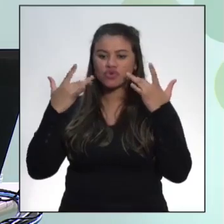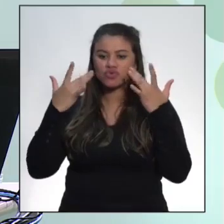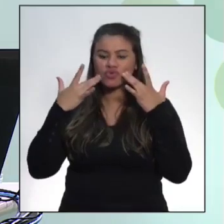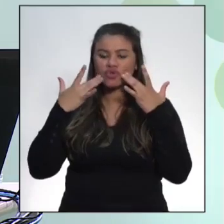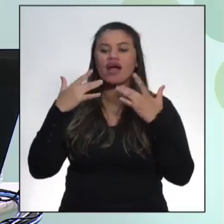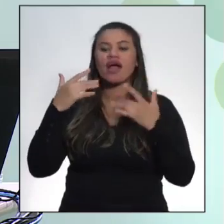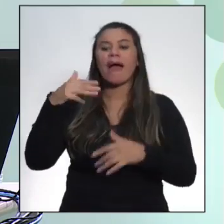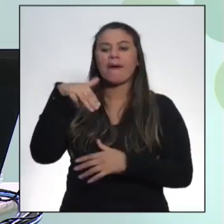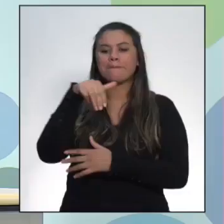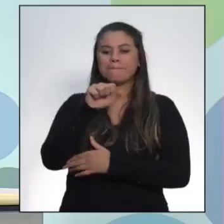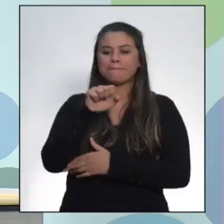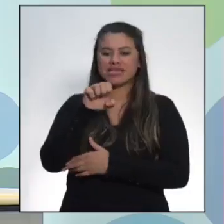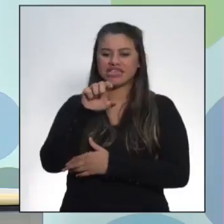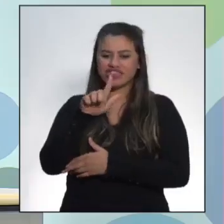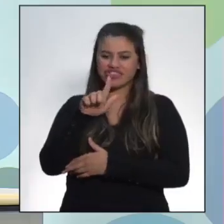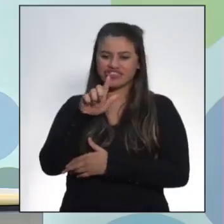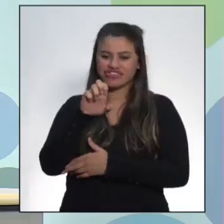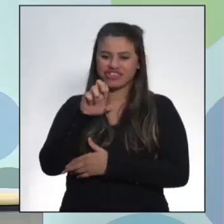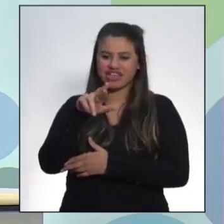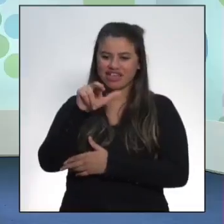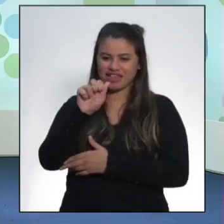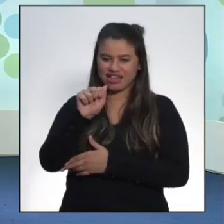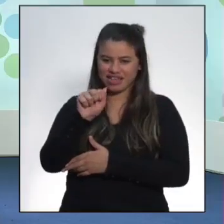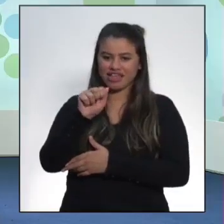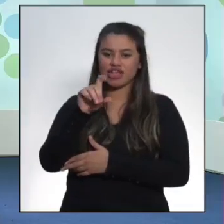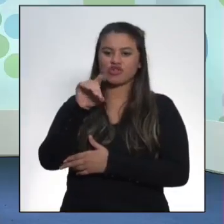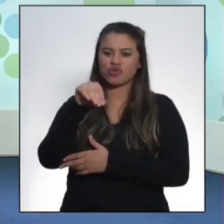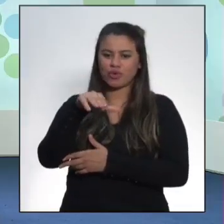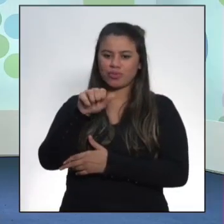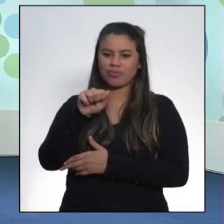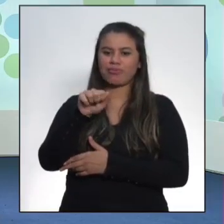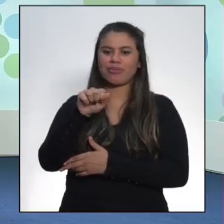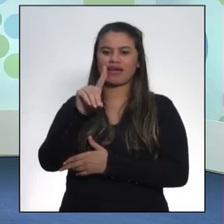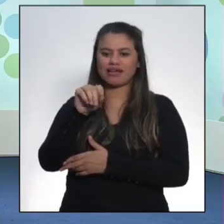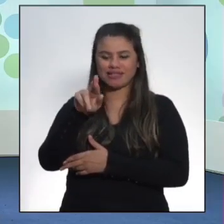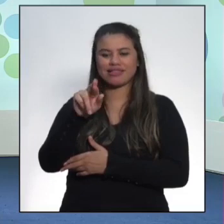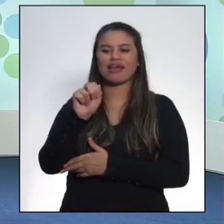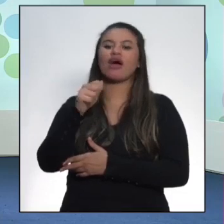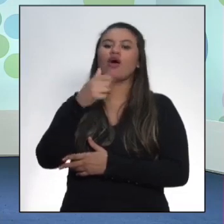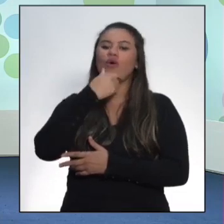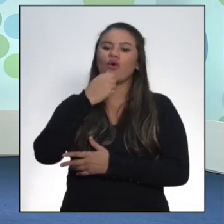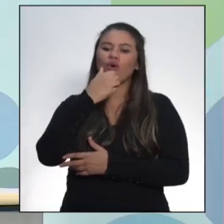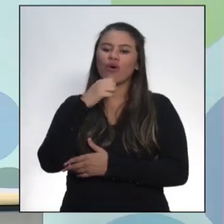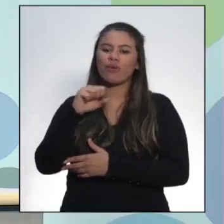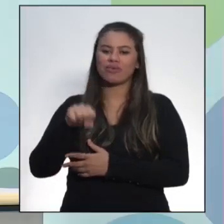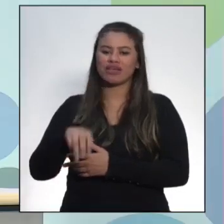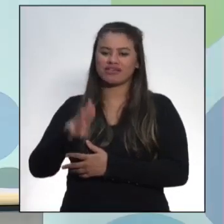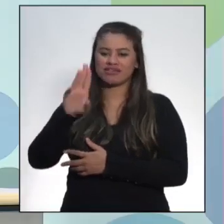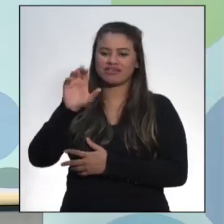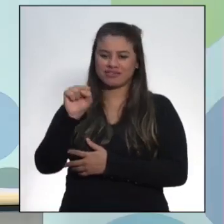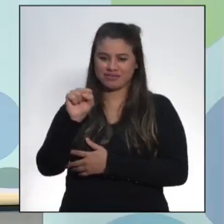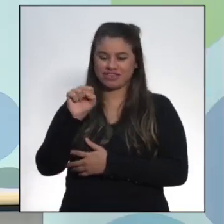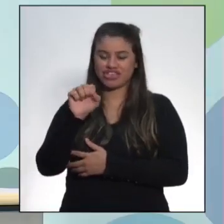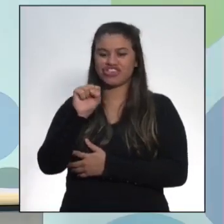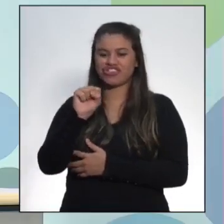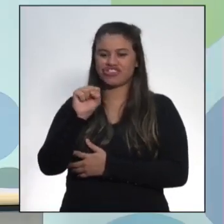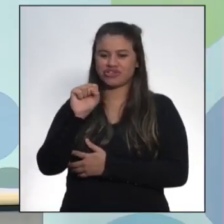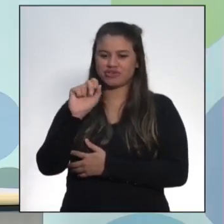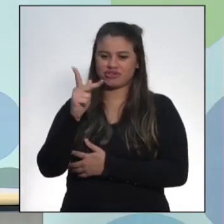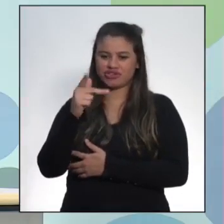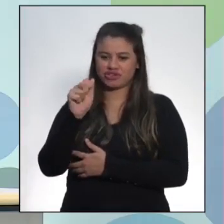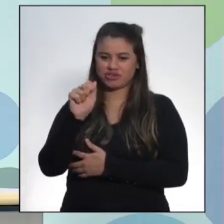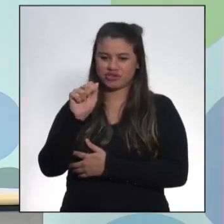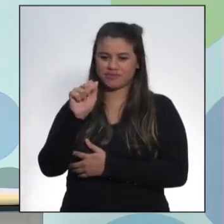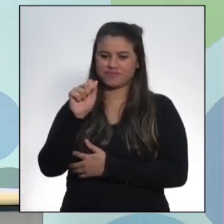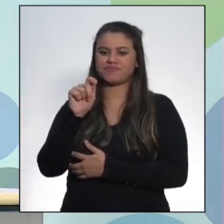Megera Domada. A Megera Domada, William Shakespeare, né? Isso, Nossa, William espetacular, Shakespeare. William Shakespeare. Na realidade, esses musicais, né,